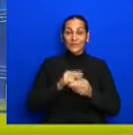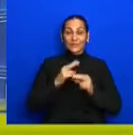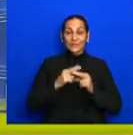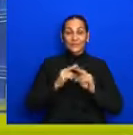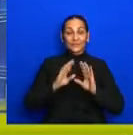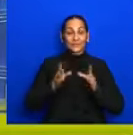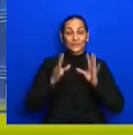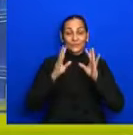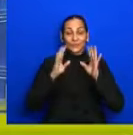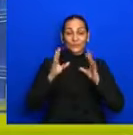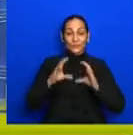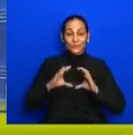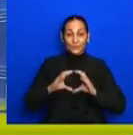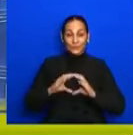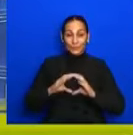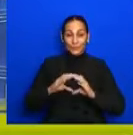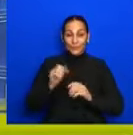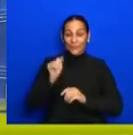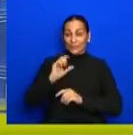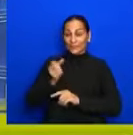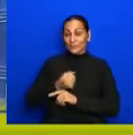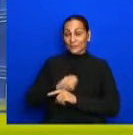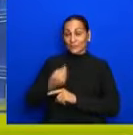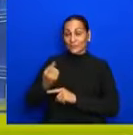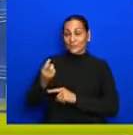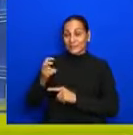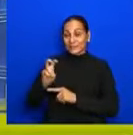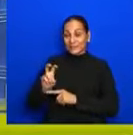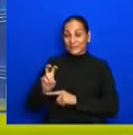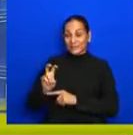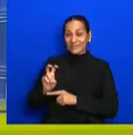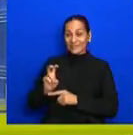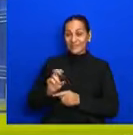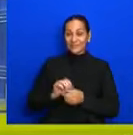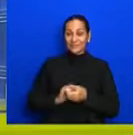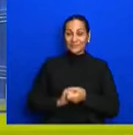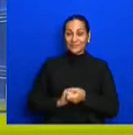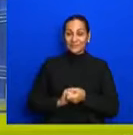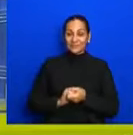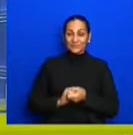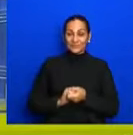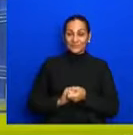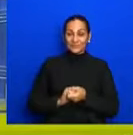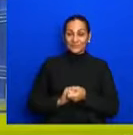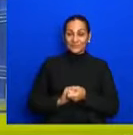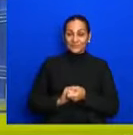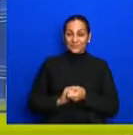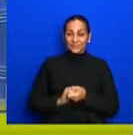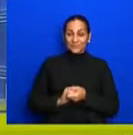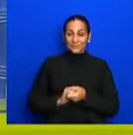Loterias Caixa. Já pensou? Bola azul 15. Azul número 15.